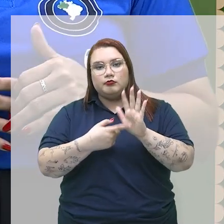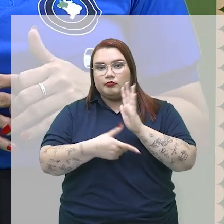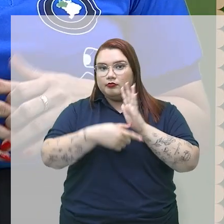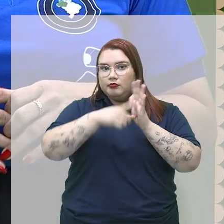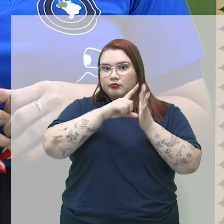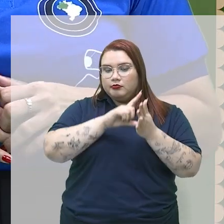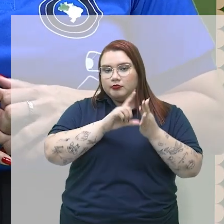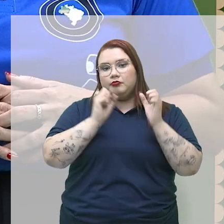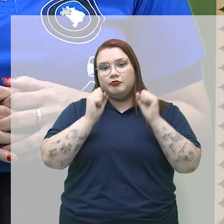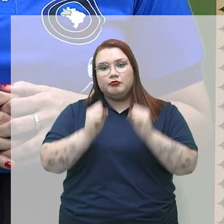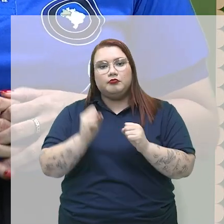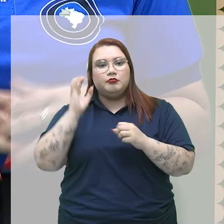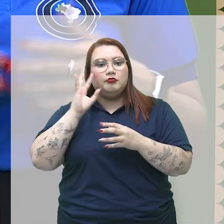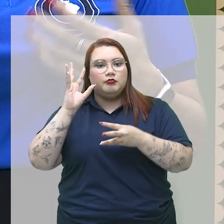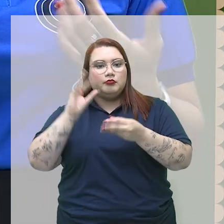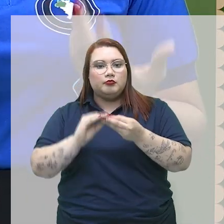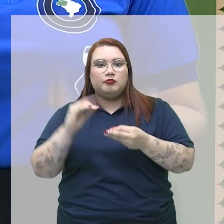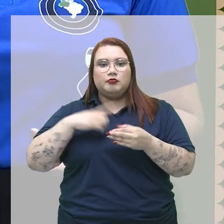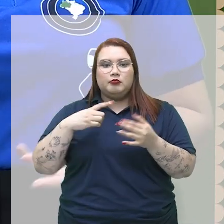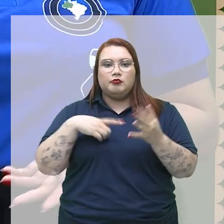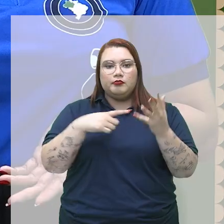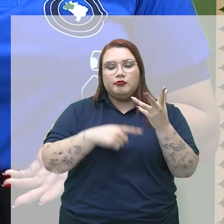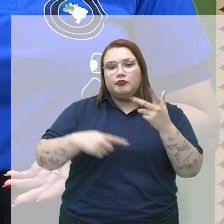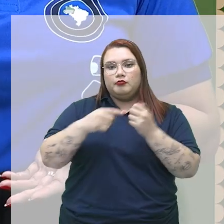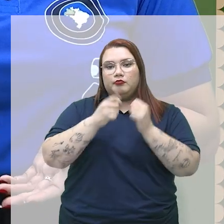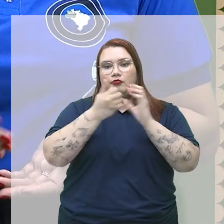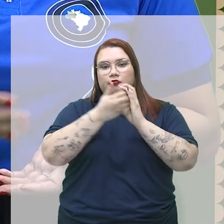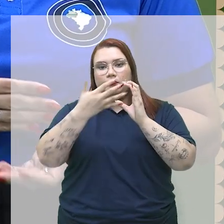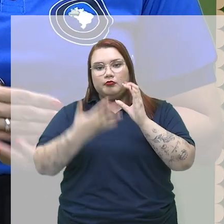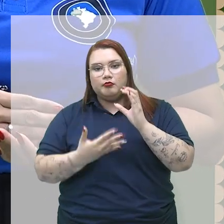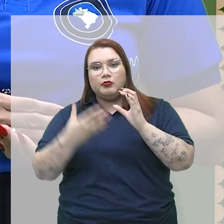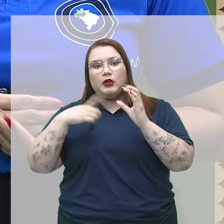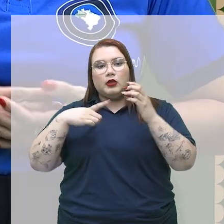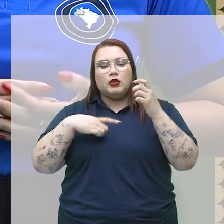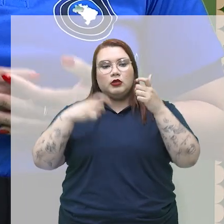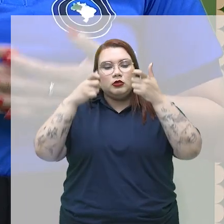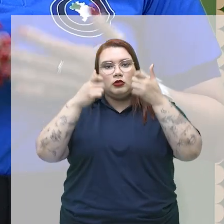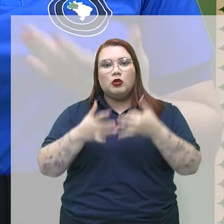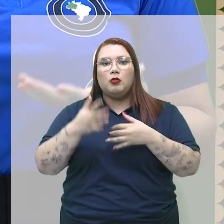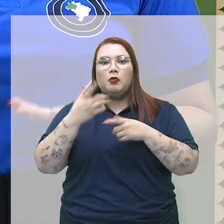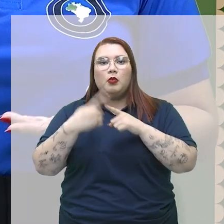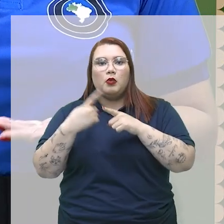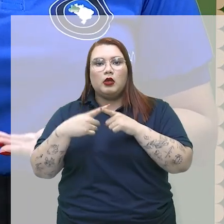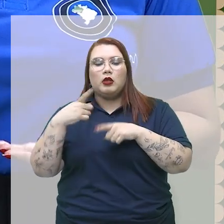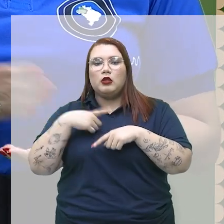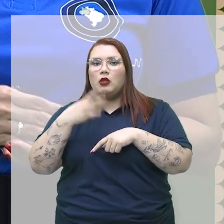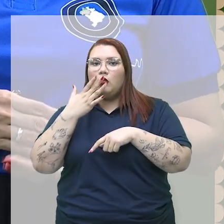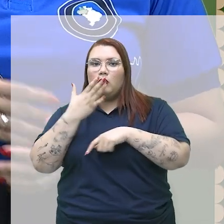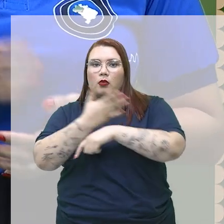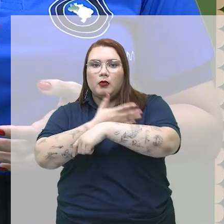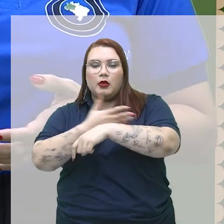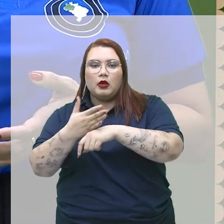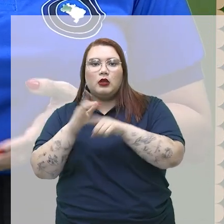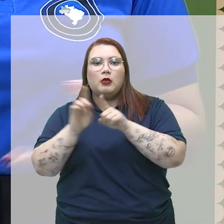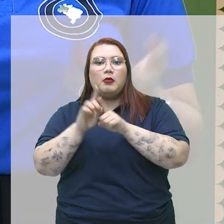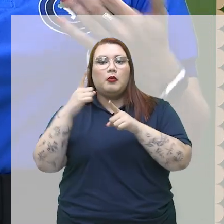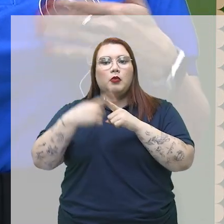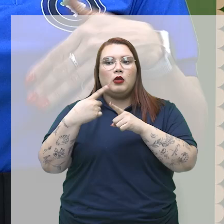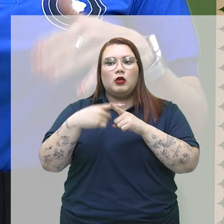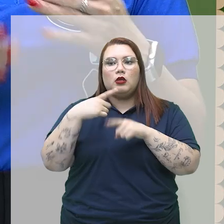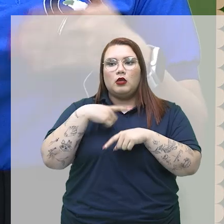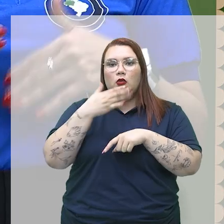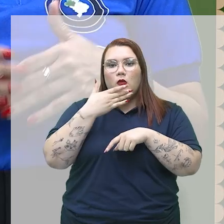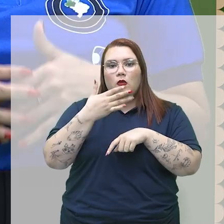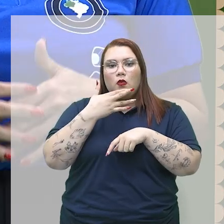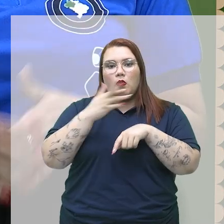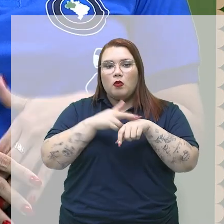que a gente observou anteriormente, podemos concluir que existem fatores que determinam a cor branca, a cor púrpura. A